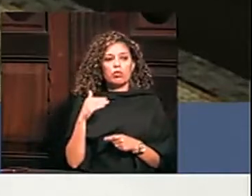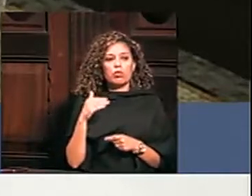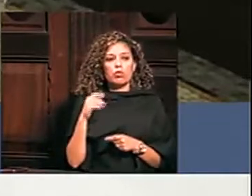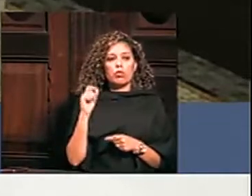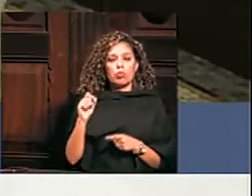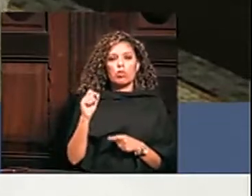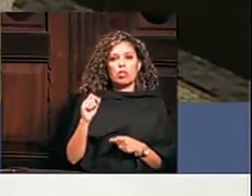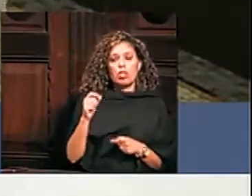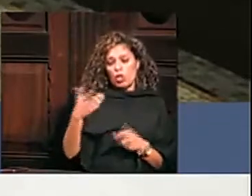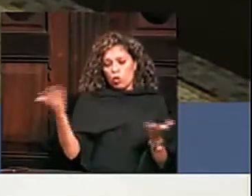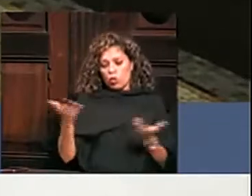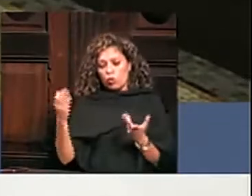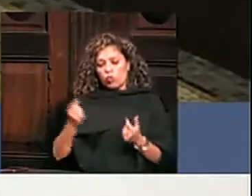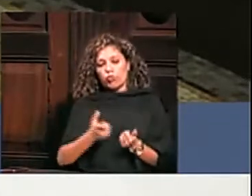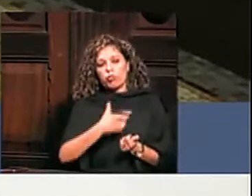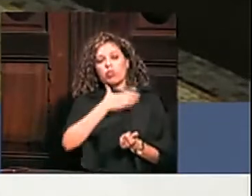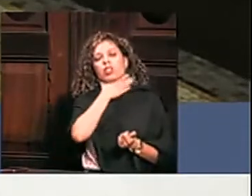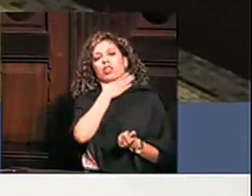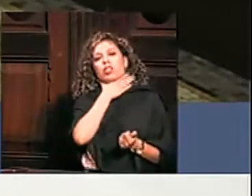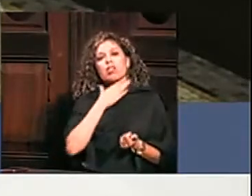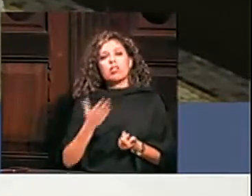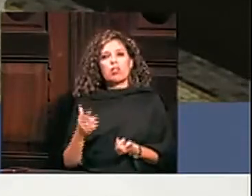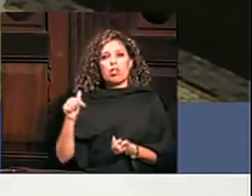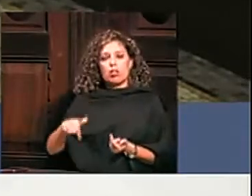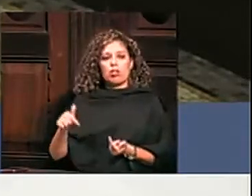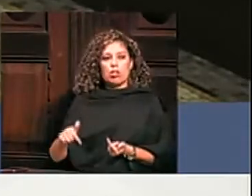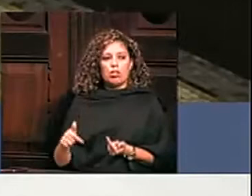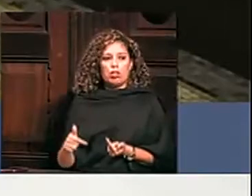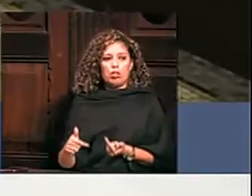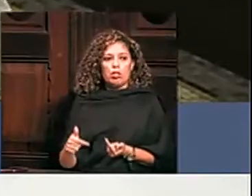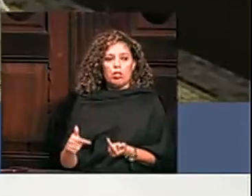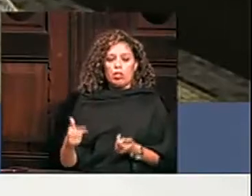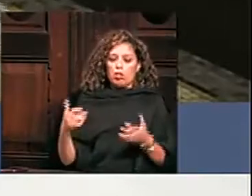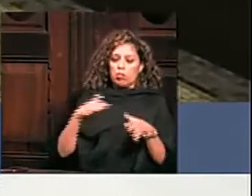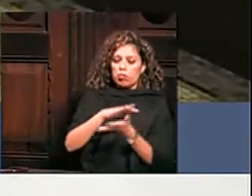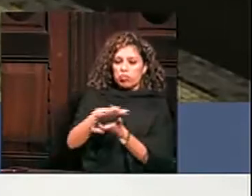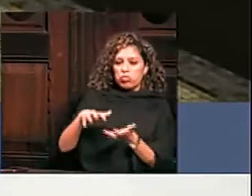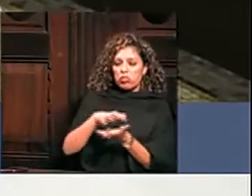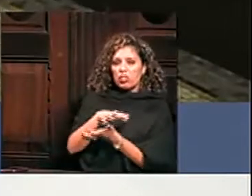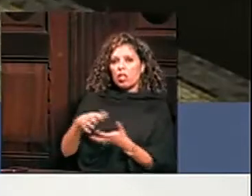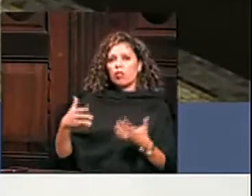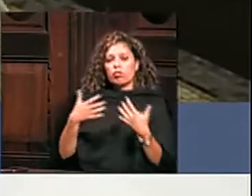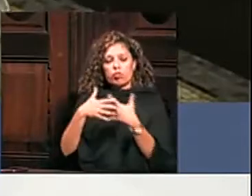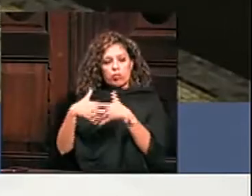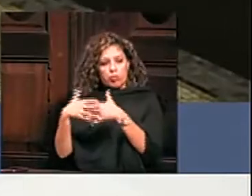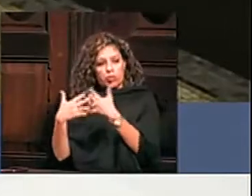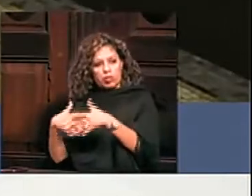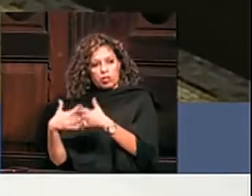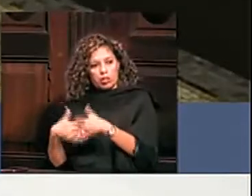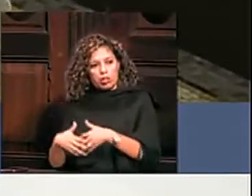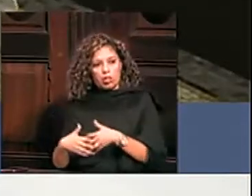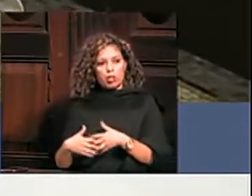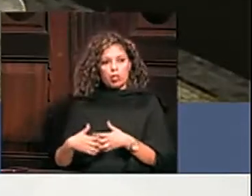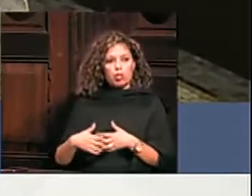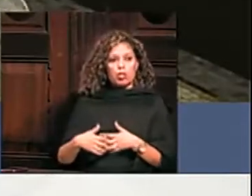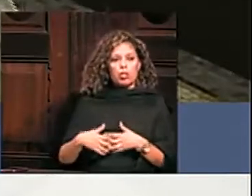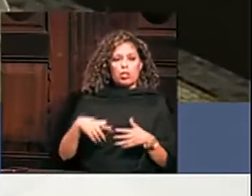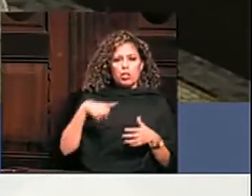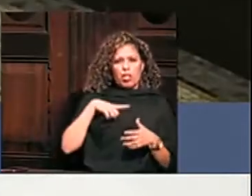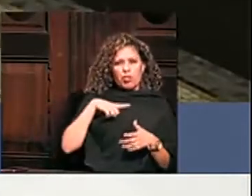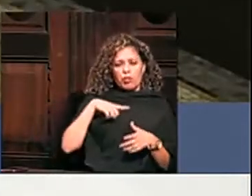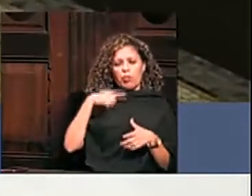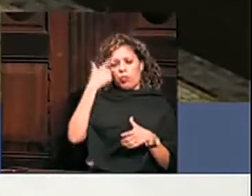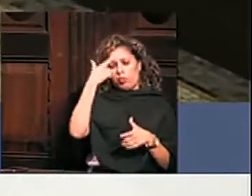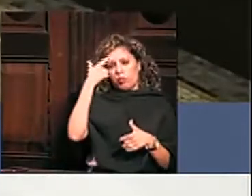sabemos da crise que passa a questão dos caminhoneiros, sabemos da questão da greve, o problema de abastecimento,